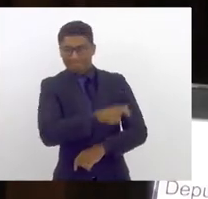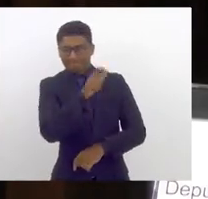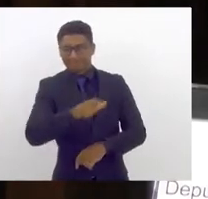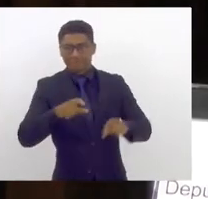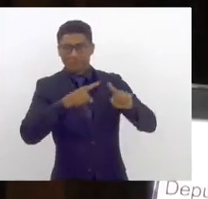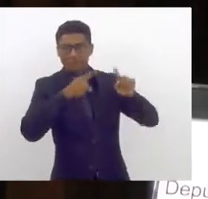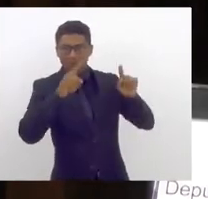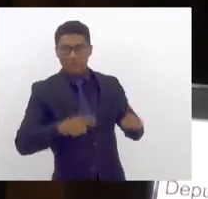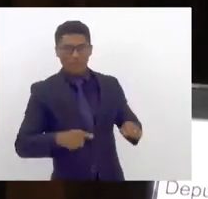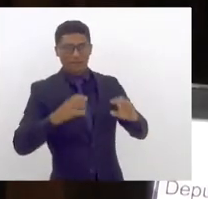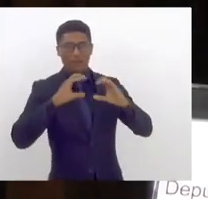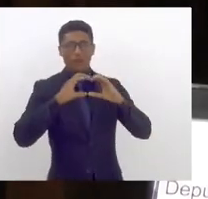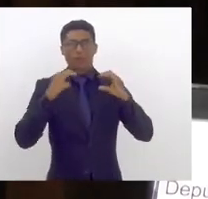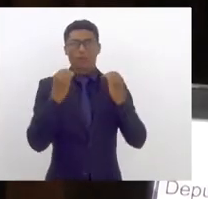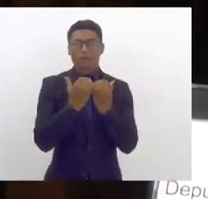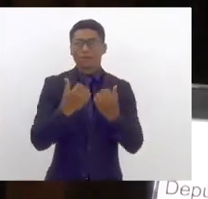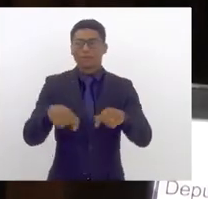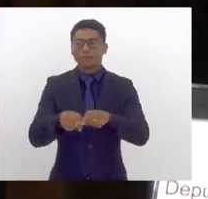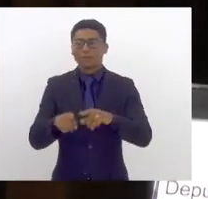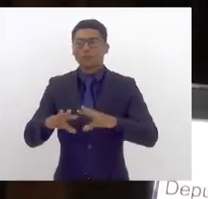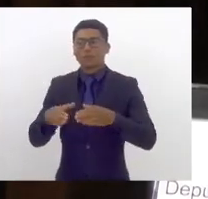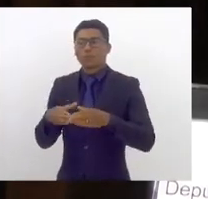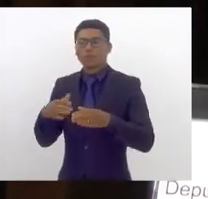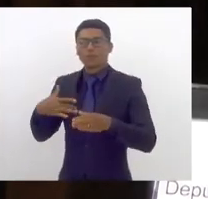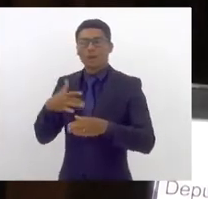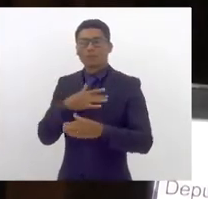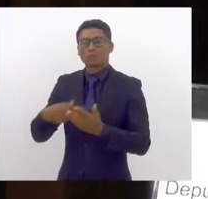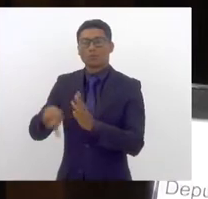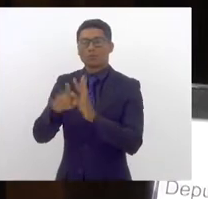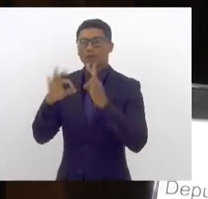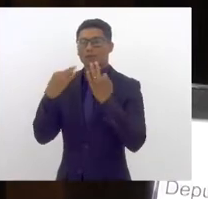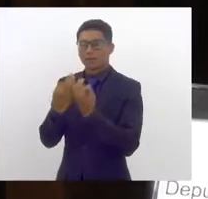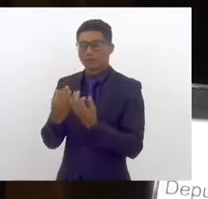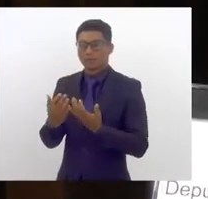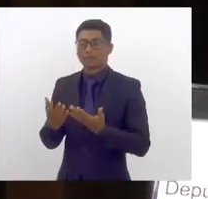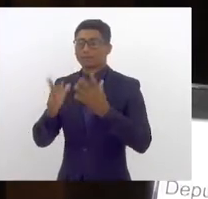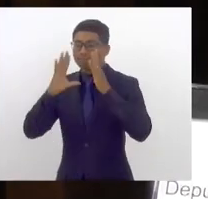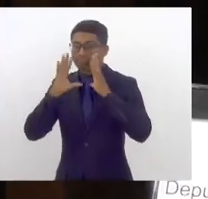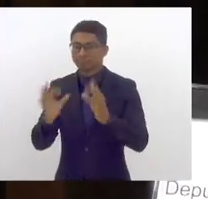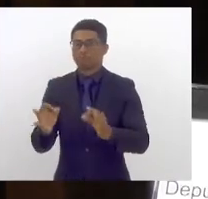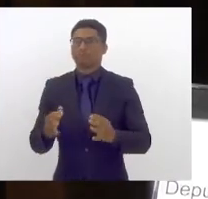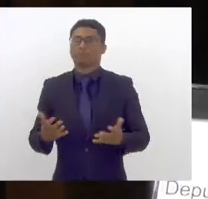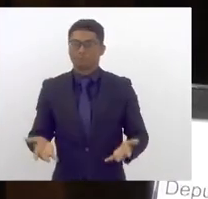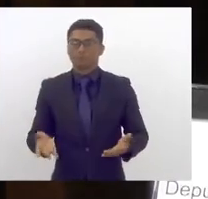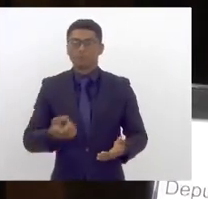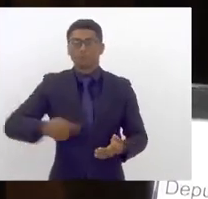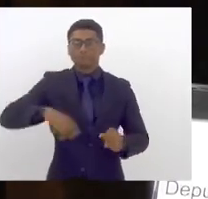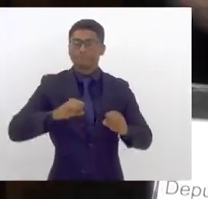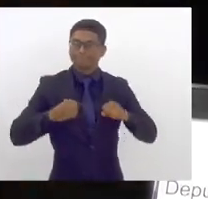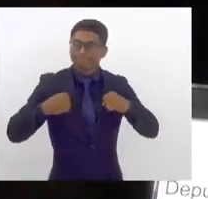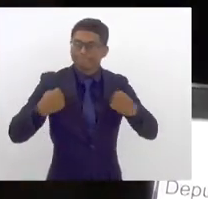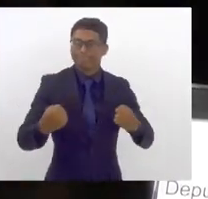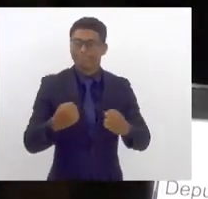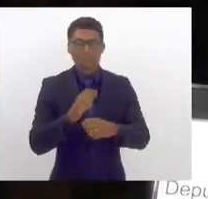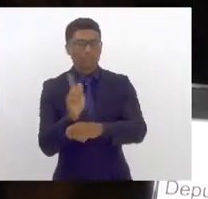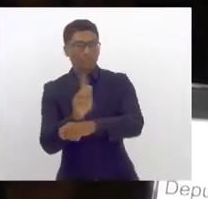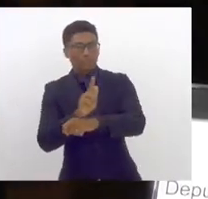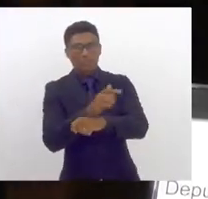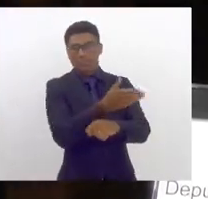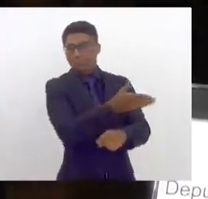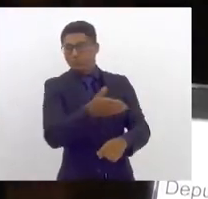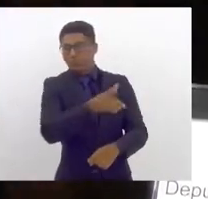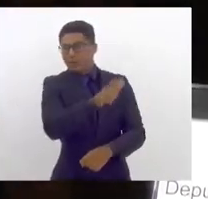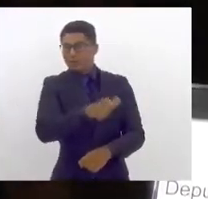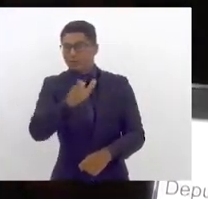das equipes de saúde da família Então essa capilaridade a gente tem tentado garantir junto aos gestores municipais que conheçam as suas mulheres